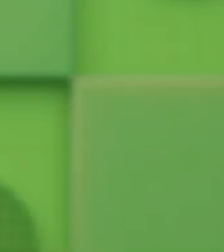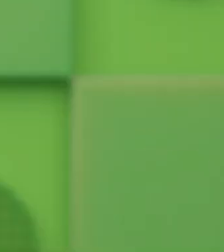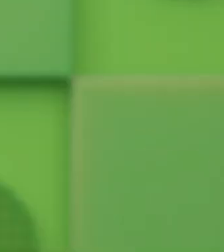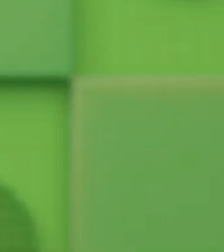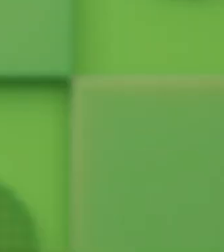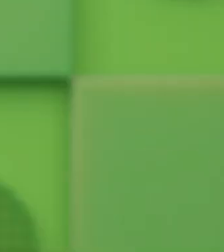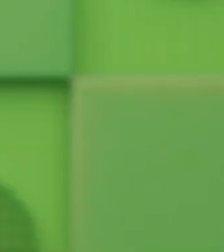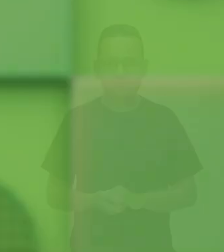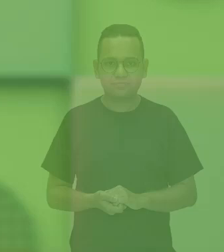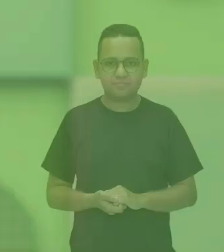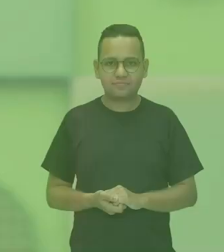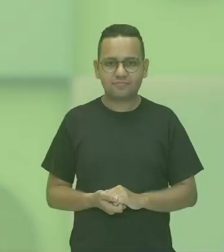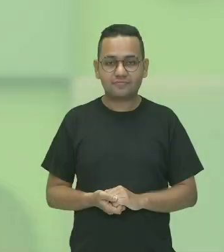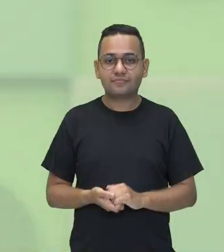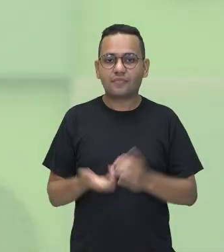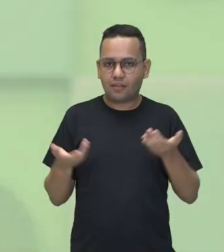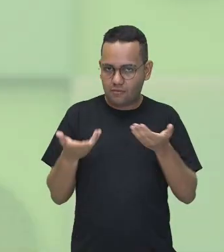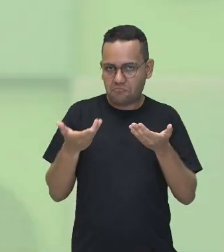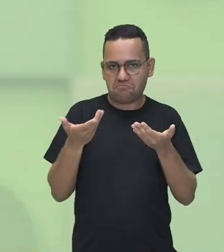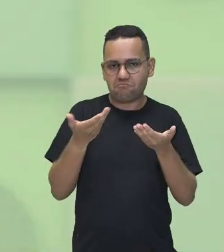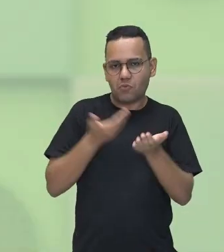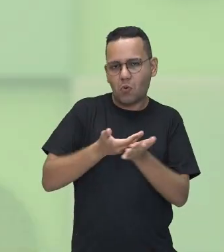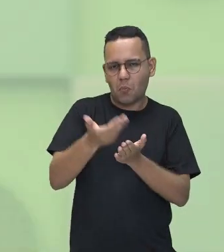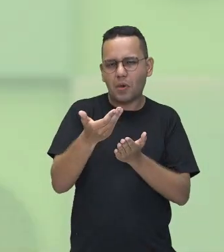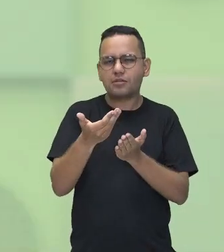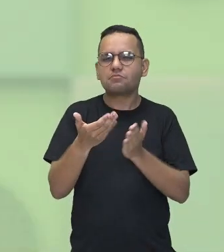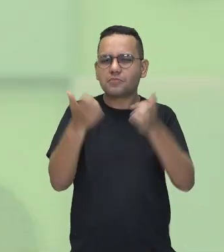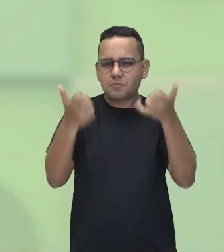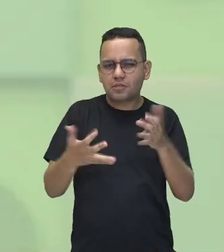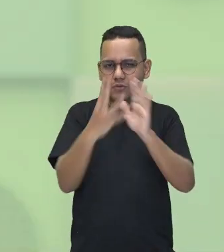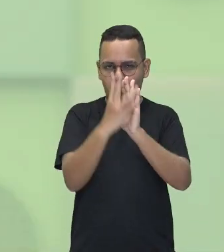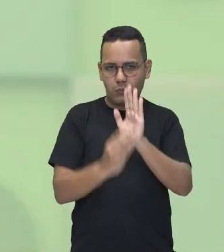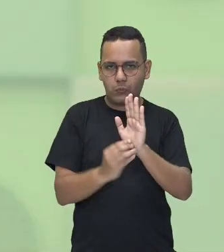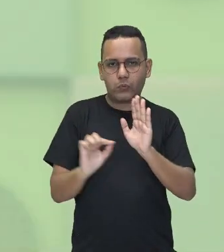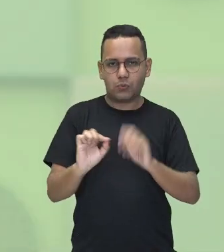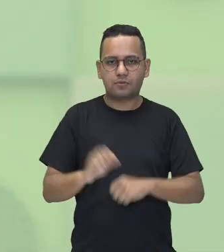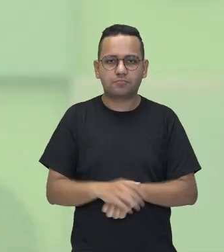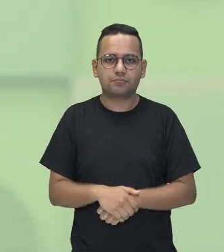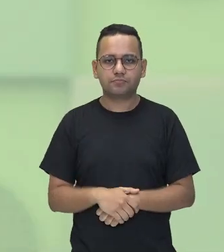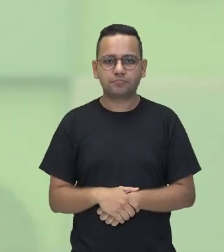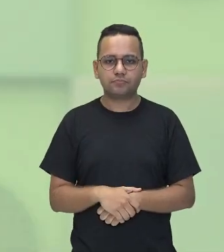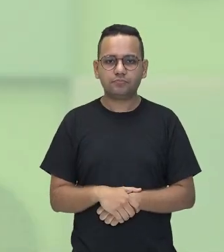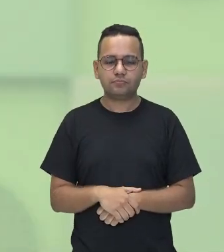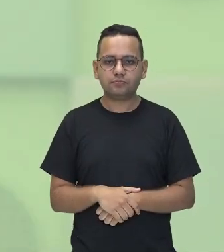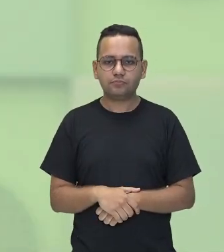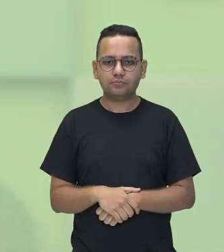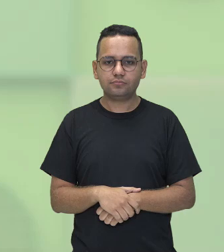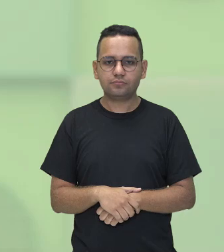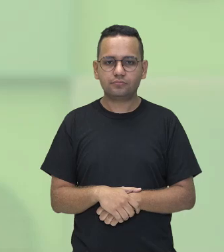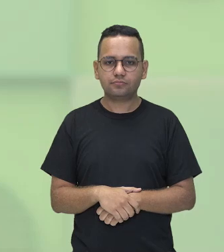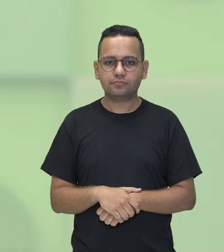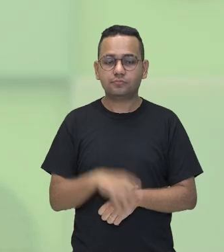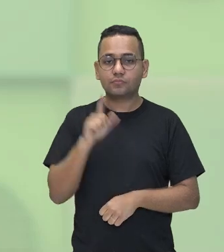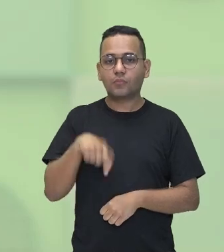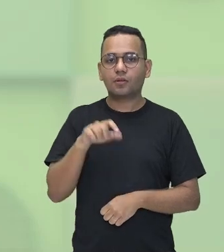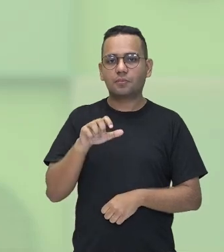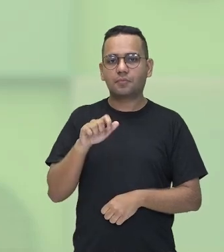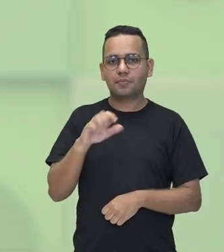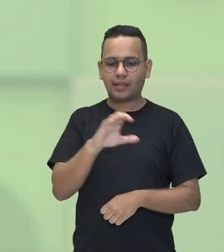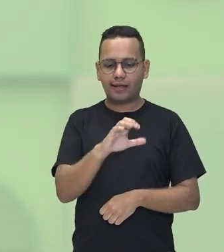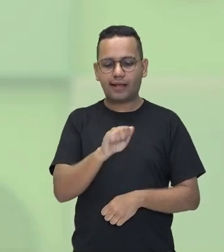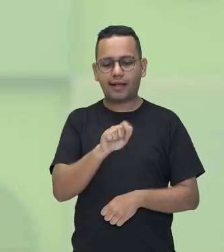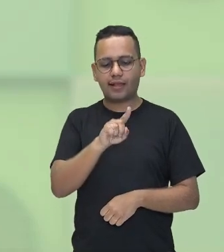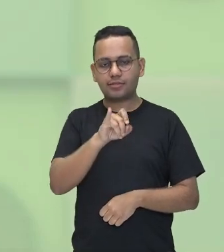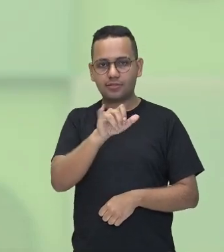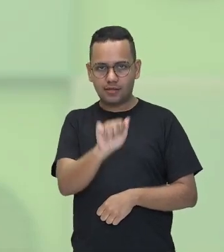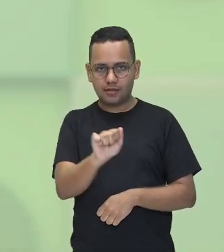E vamos iniciar a nossa revisão falando aí sobre a cadeia alimentar, né? Nós vimos